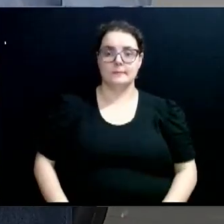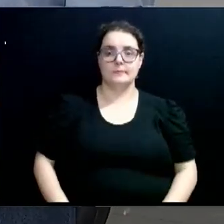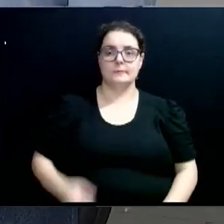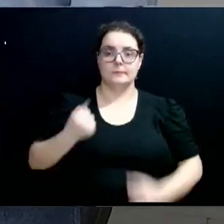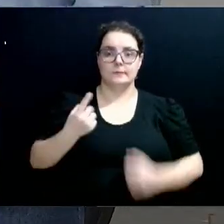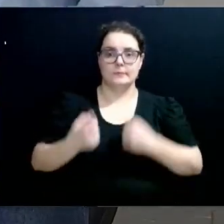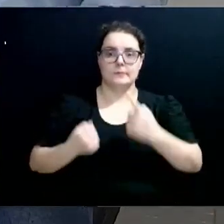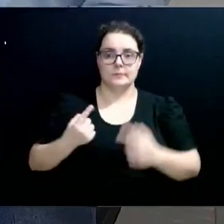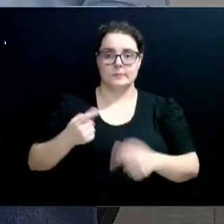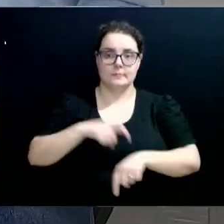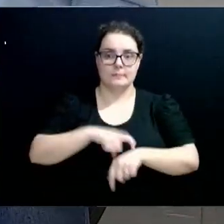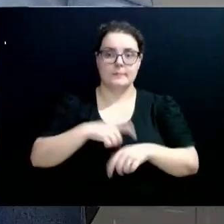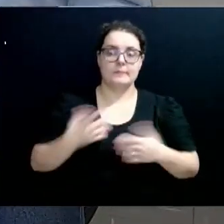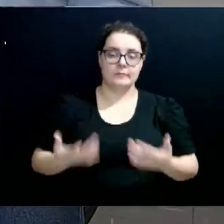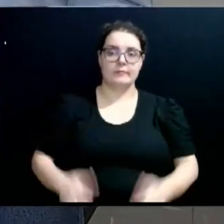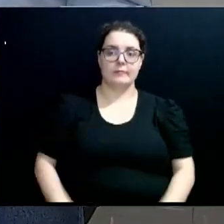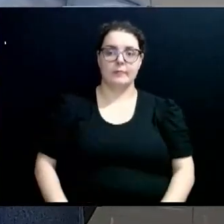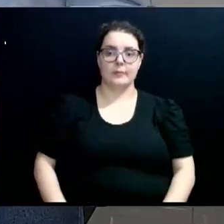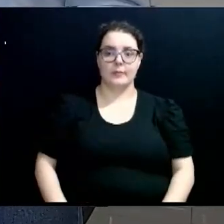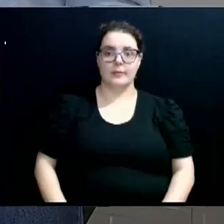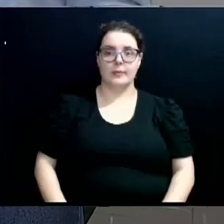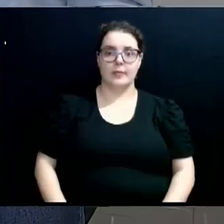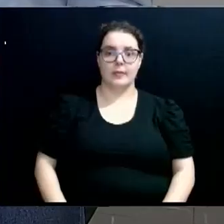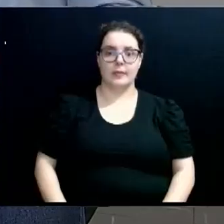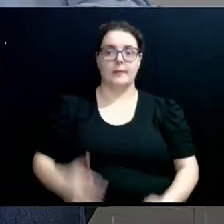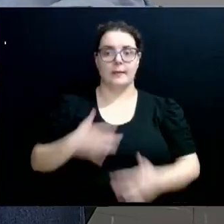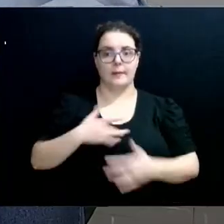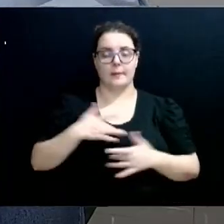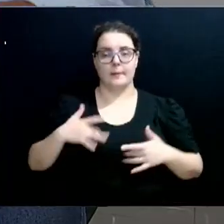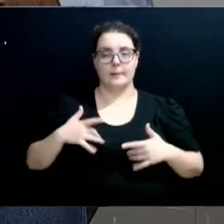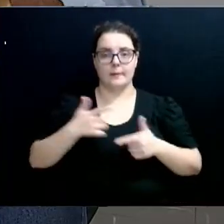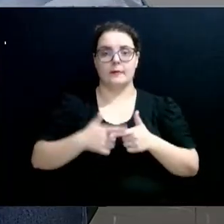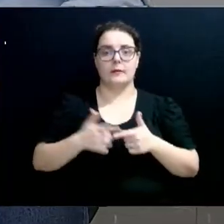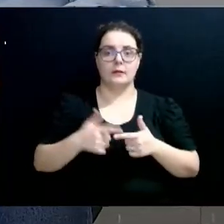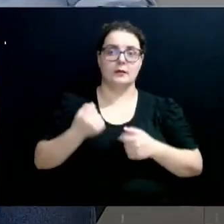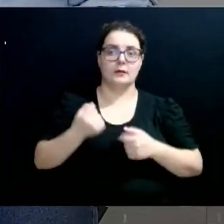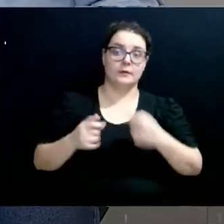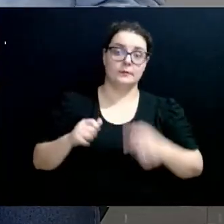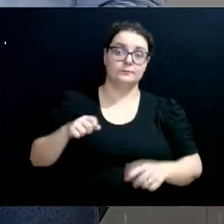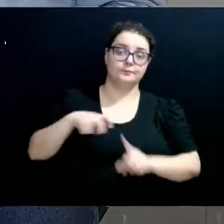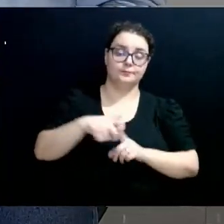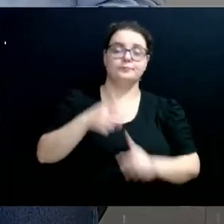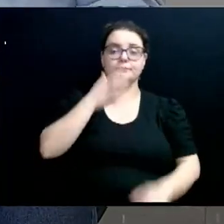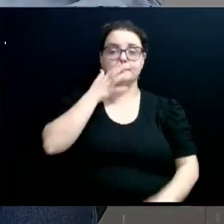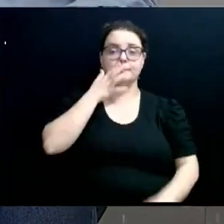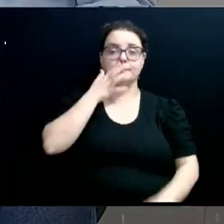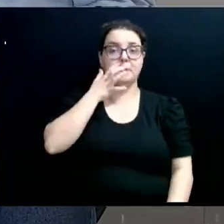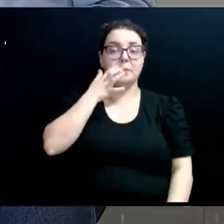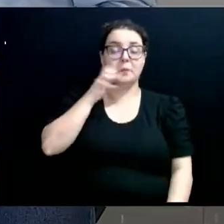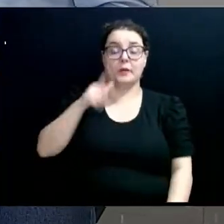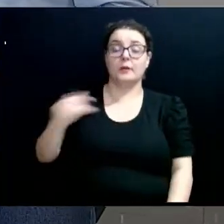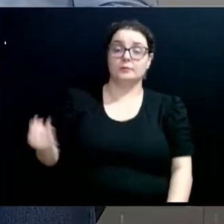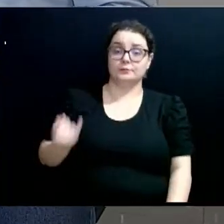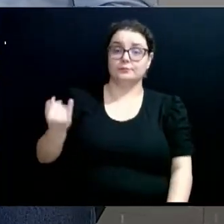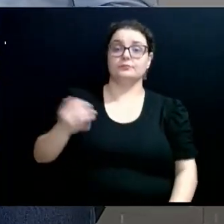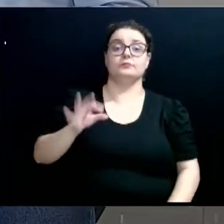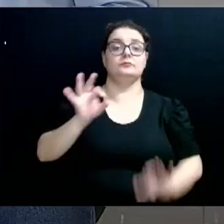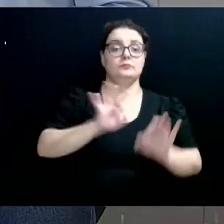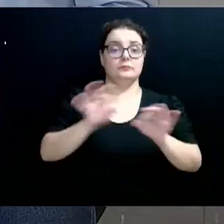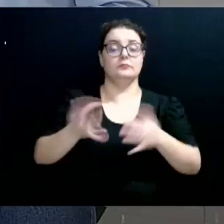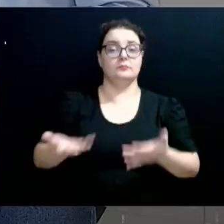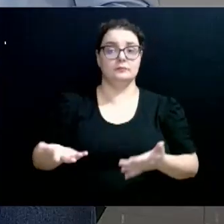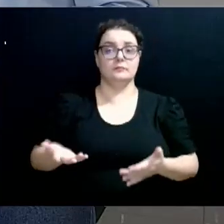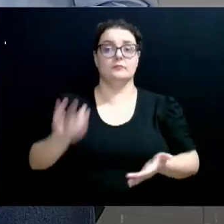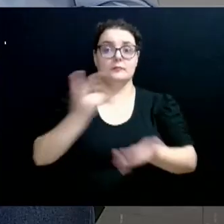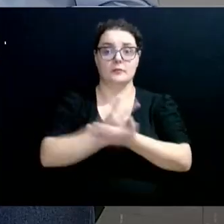Para uma eventual situação ou de problema de saúde ou de algum acidente. Então, é muito importante isso, né?